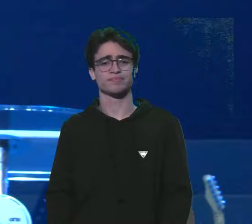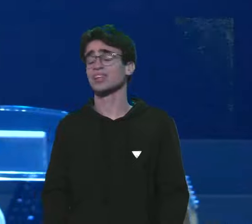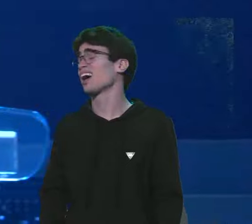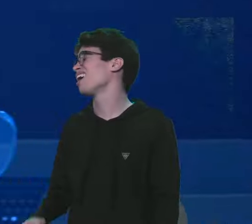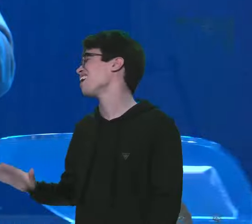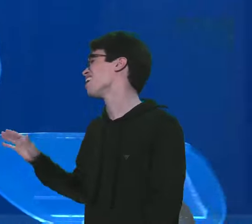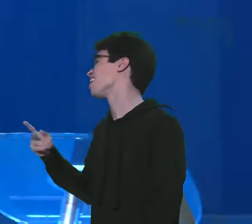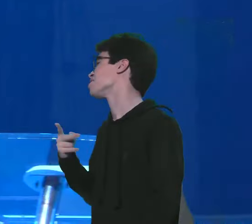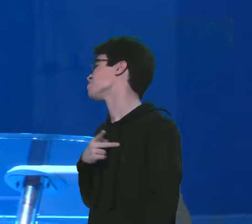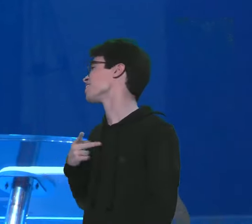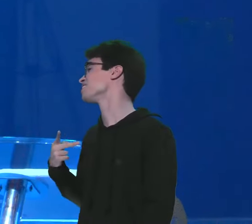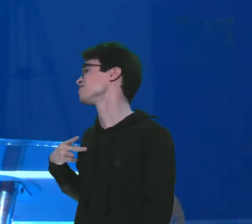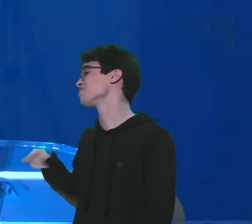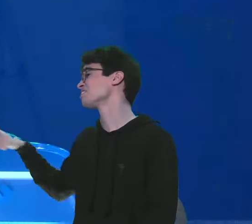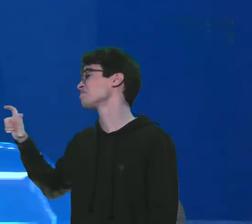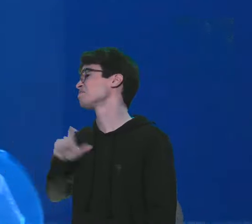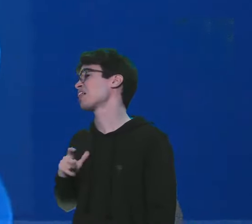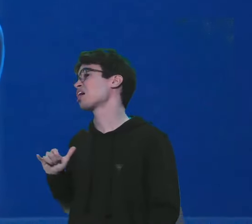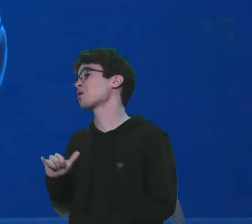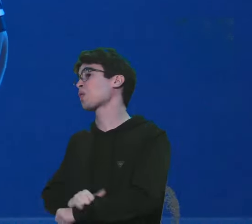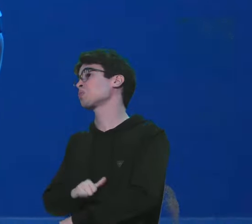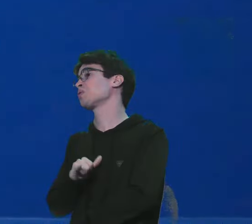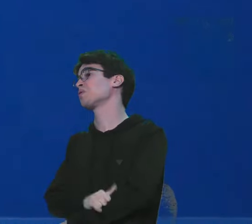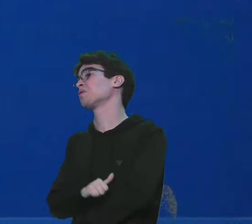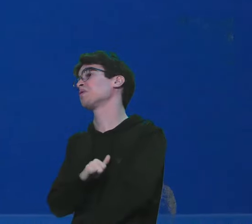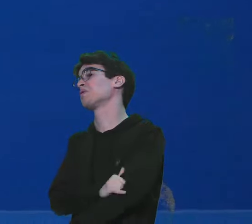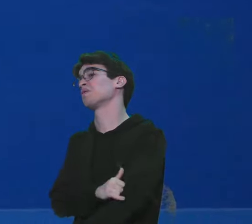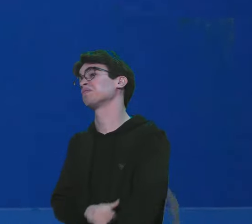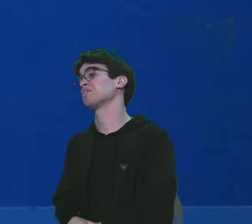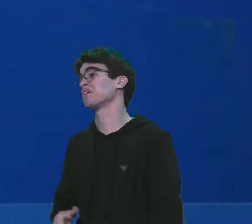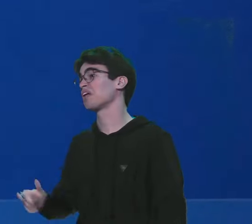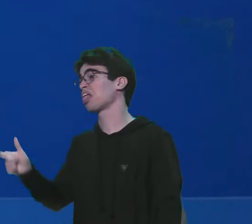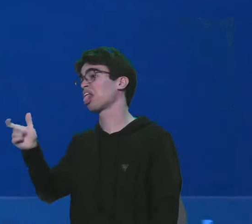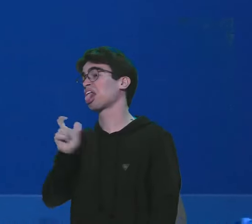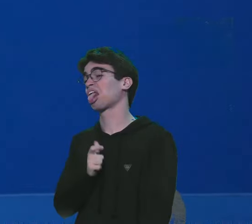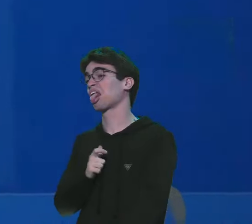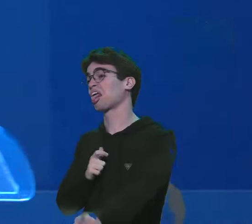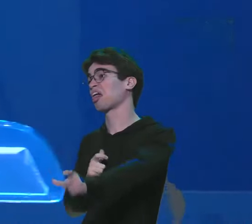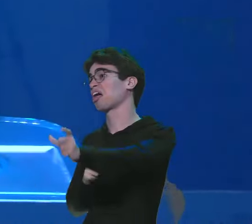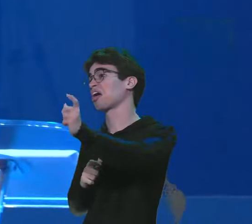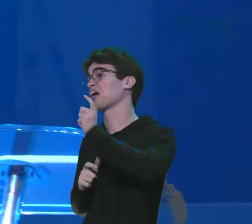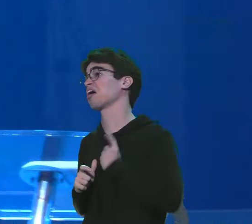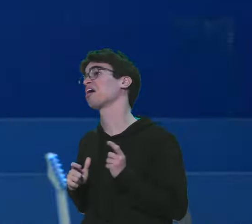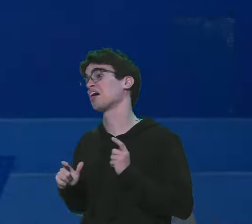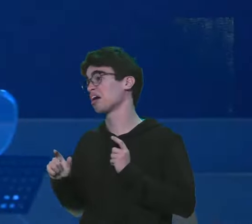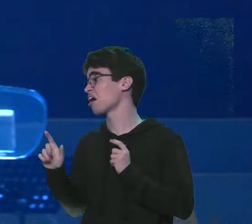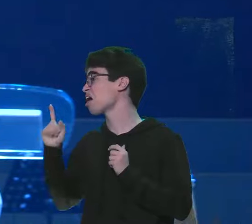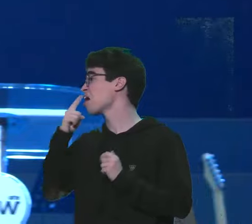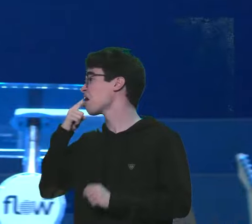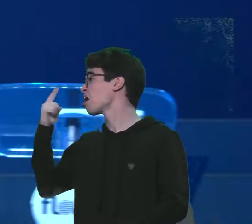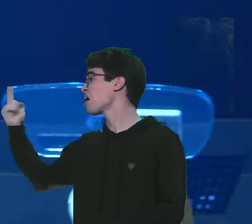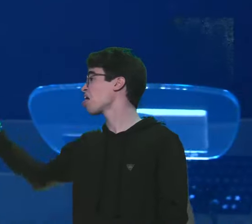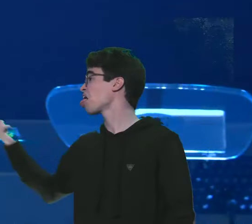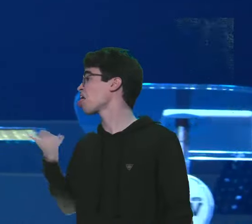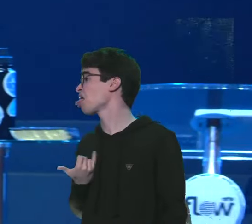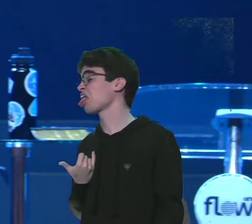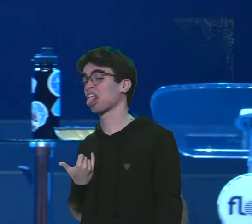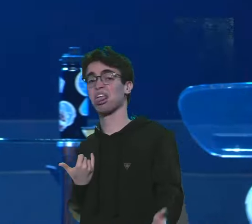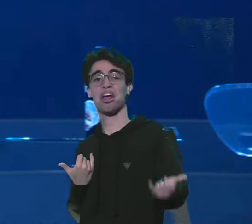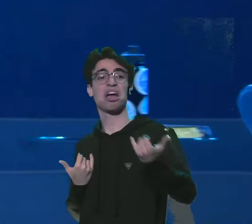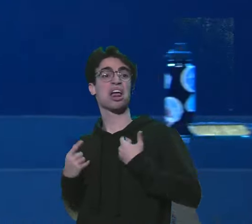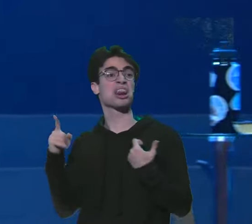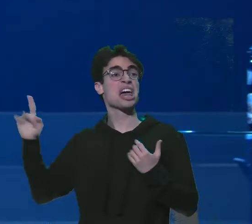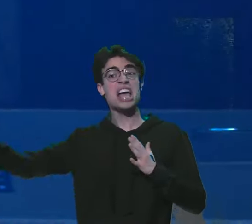Ah, pastor, todo mundo me chama de gordo na escola. Todo mundo me chama disso, todo mundo me chama daquilo. Olha, pastor, o que estão falando de mim. Olha o que estão falando